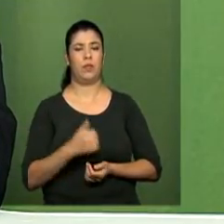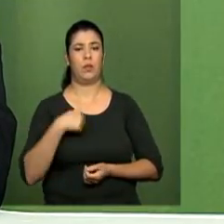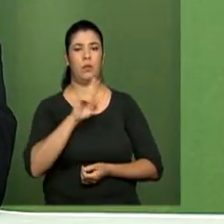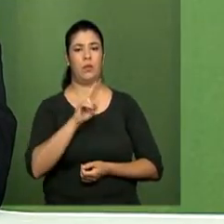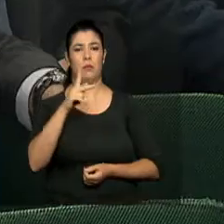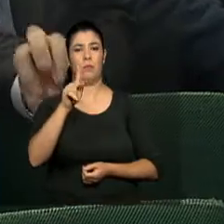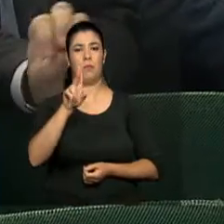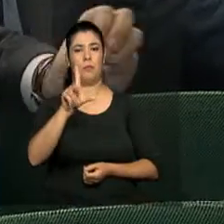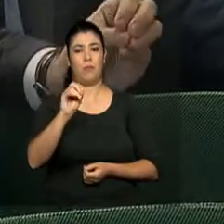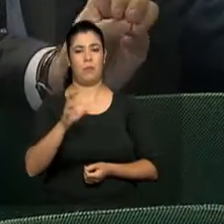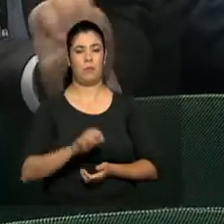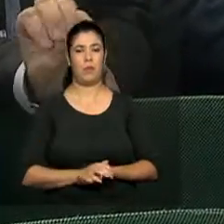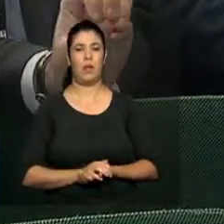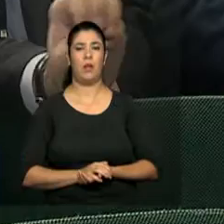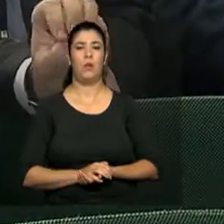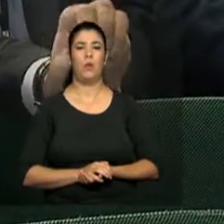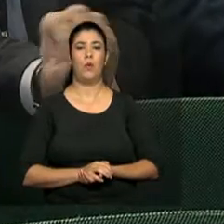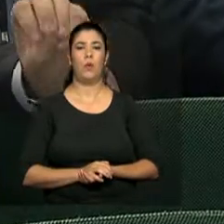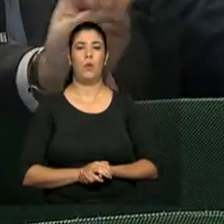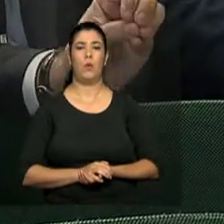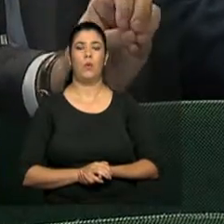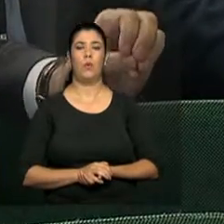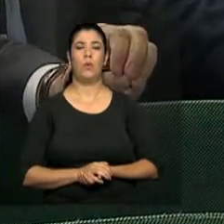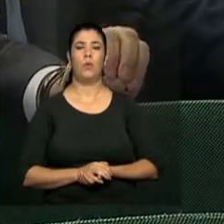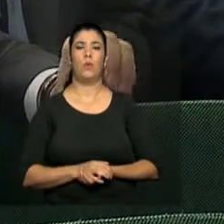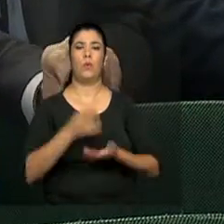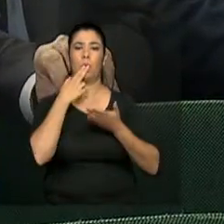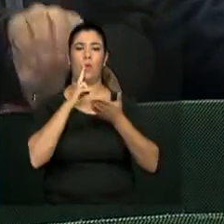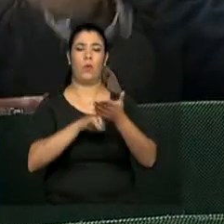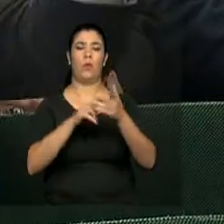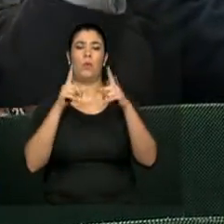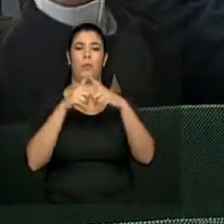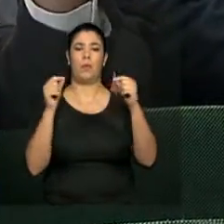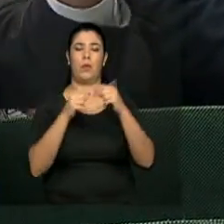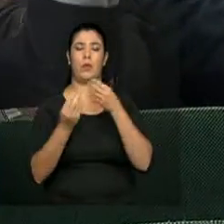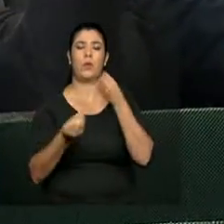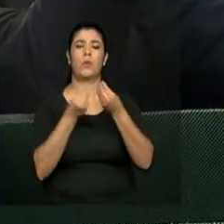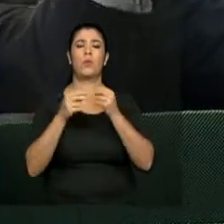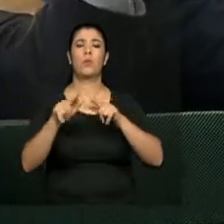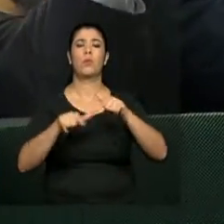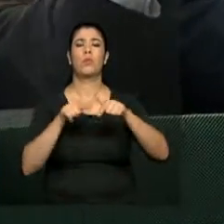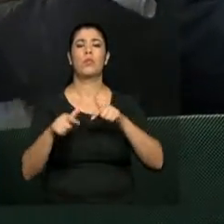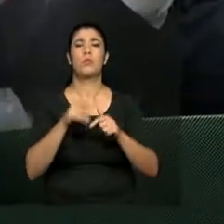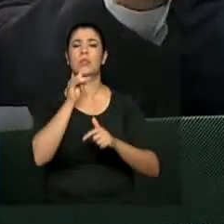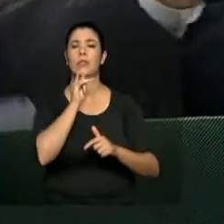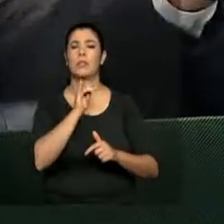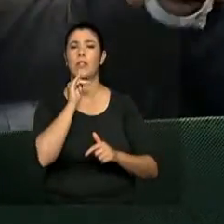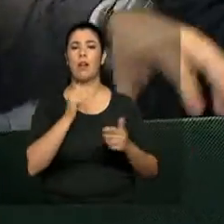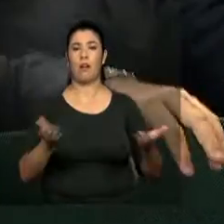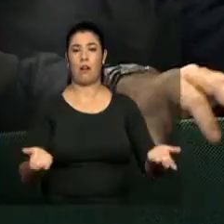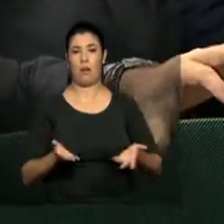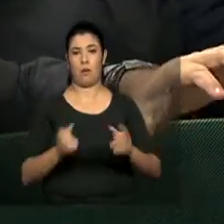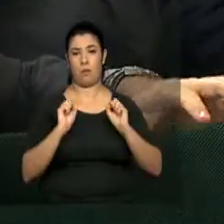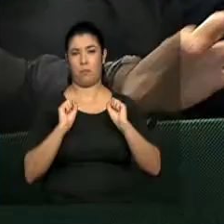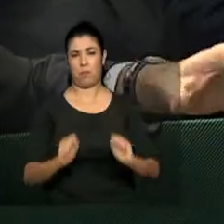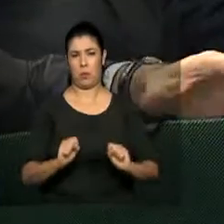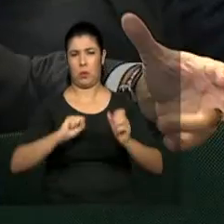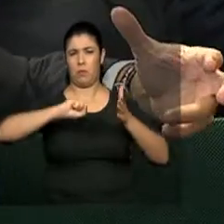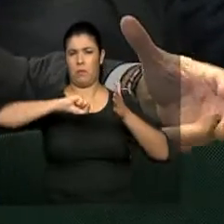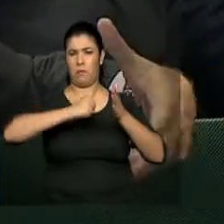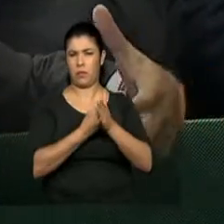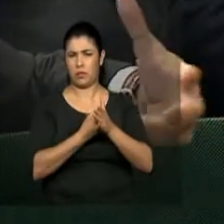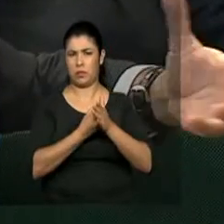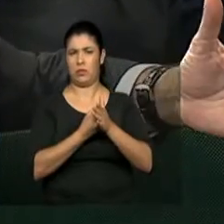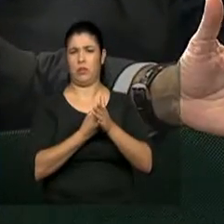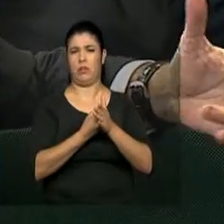braziliense eu queria que só detalhasse ponto de vista institucional como é que funciona essa história de que agora pode fechar a empresa na hora